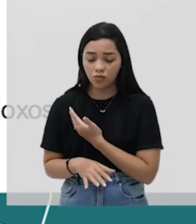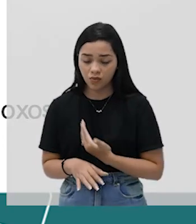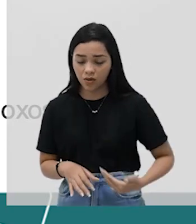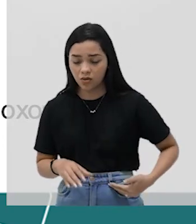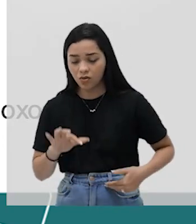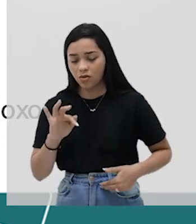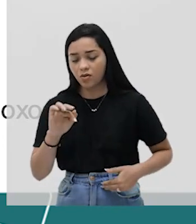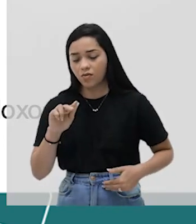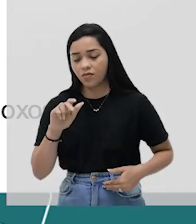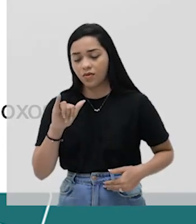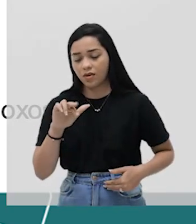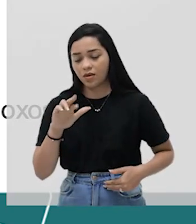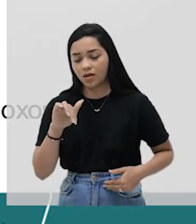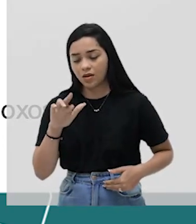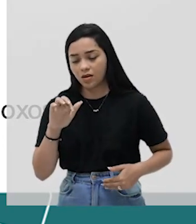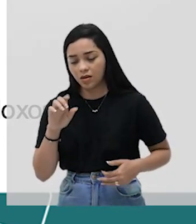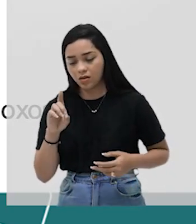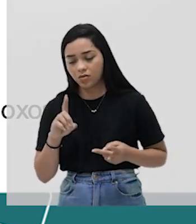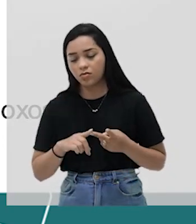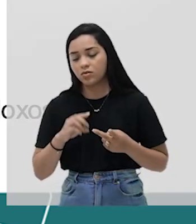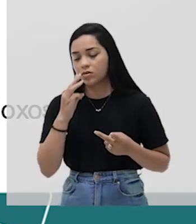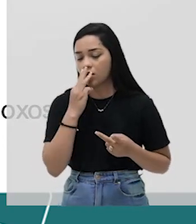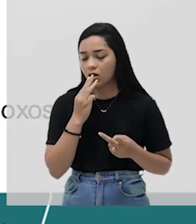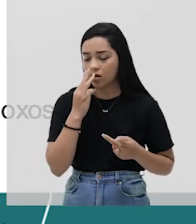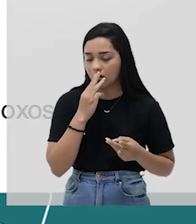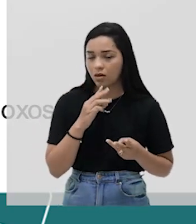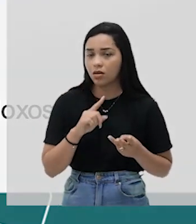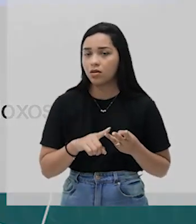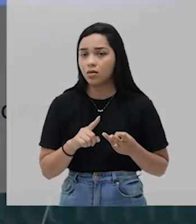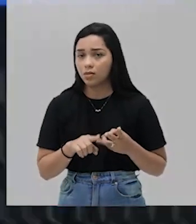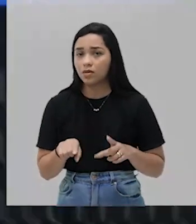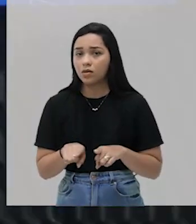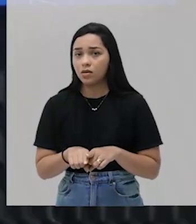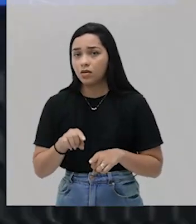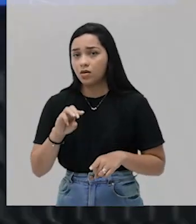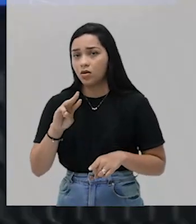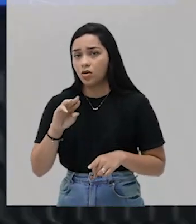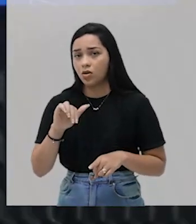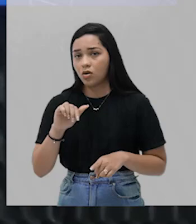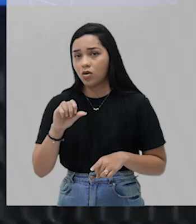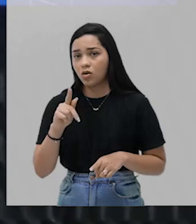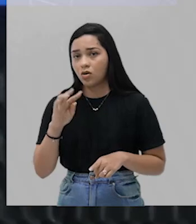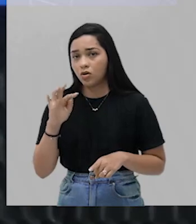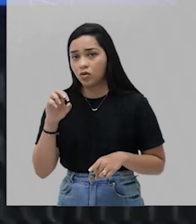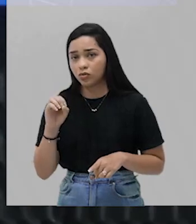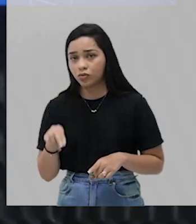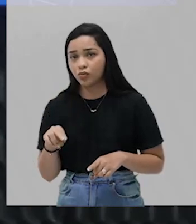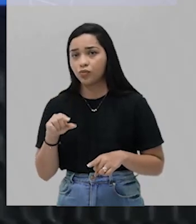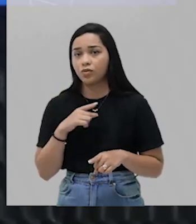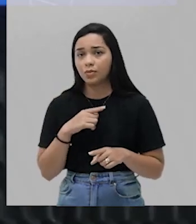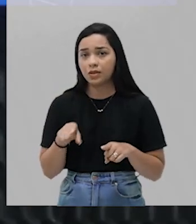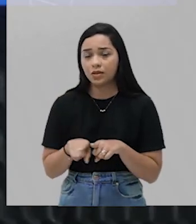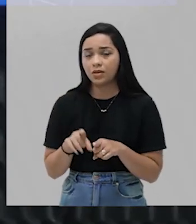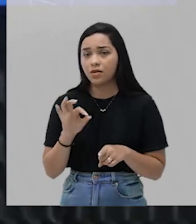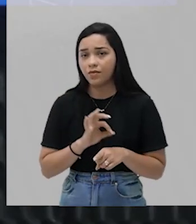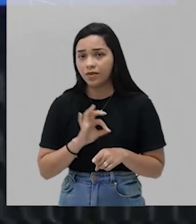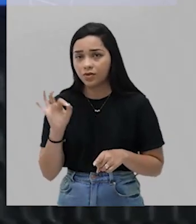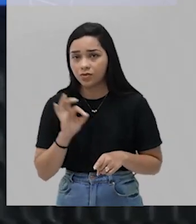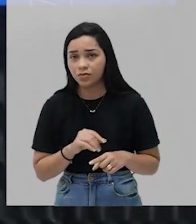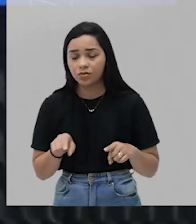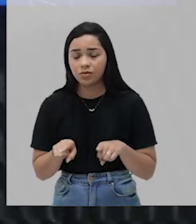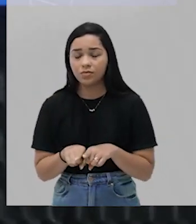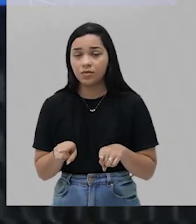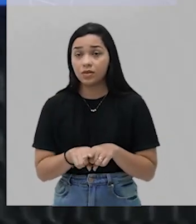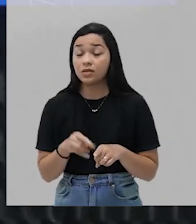do final do governo Sarney e após o impeachment de Collor, nós temos inflações